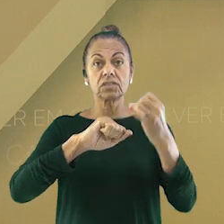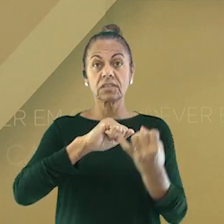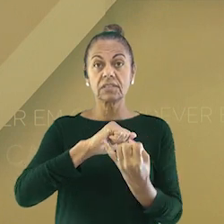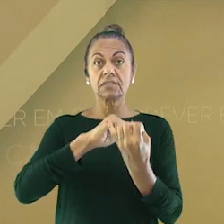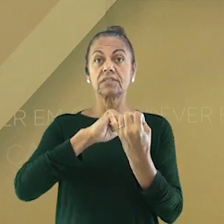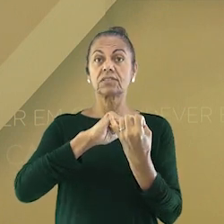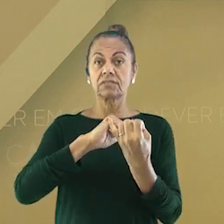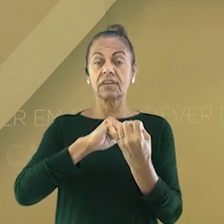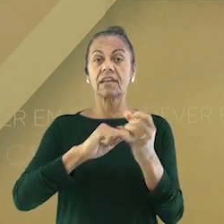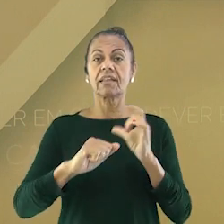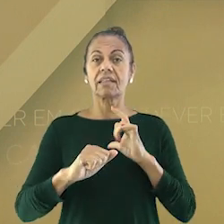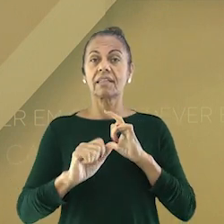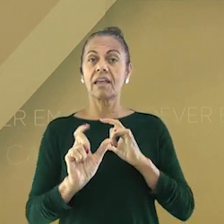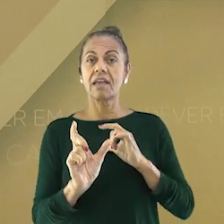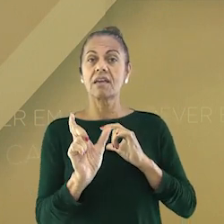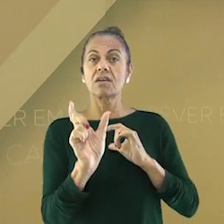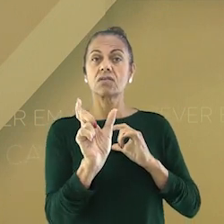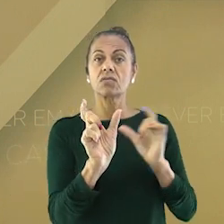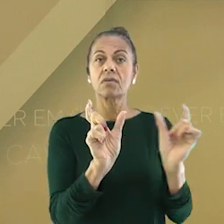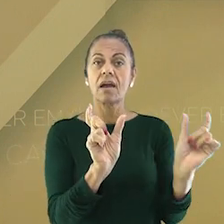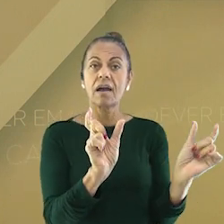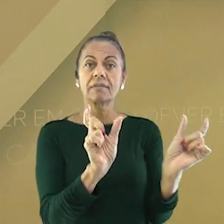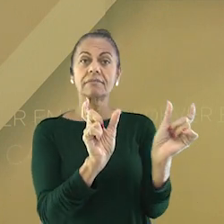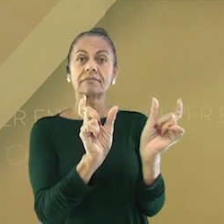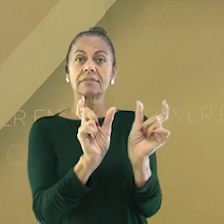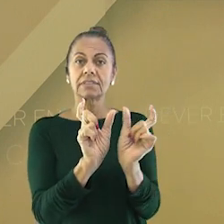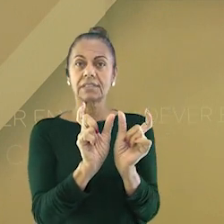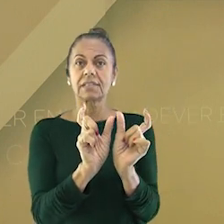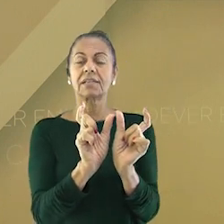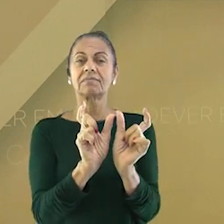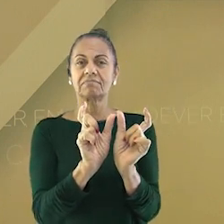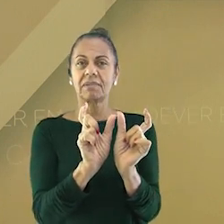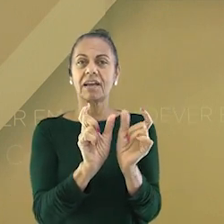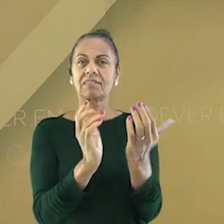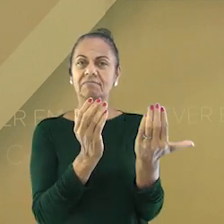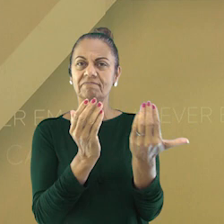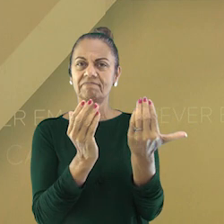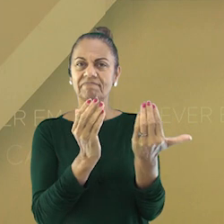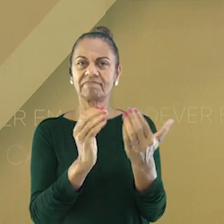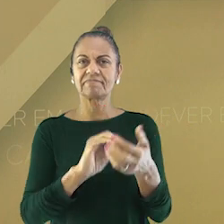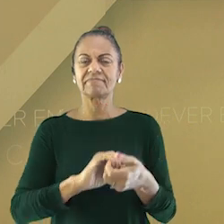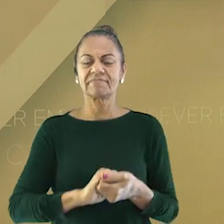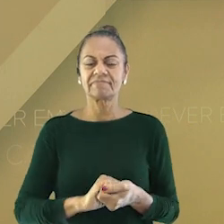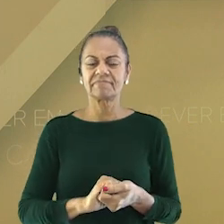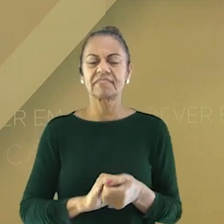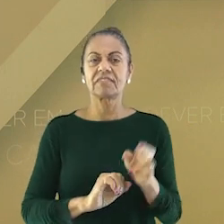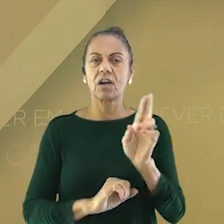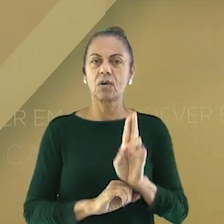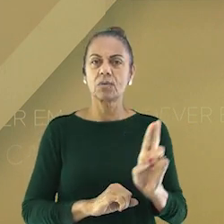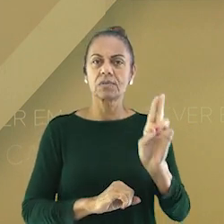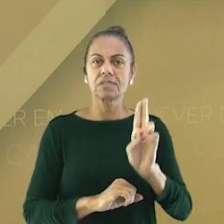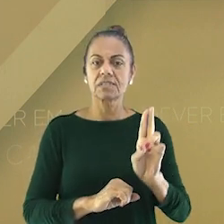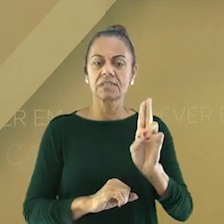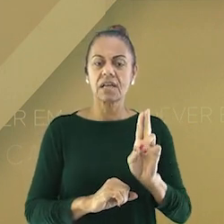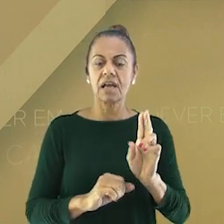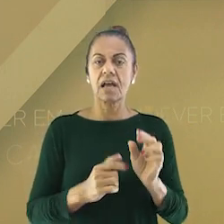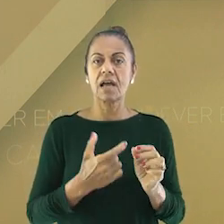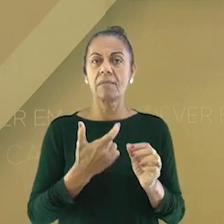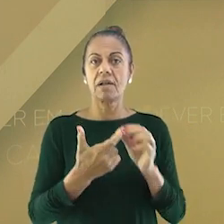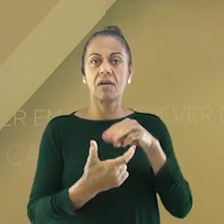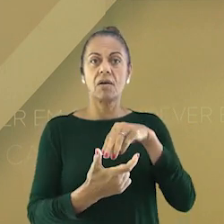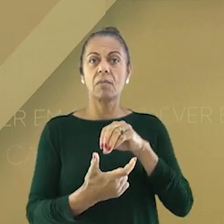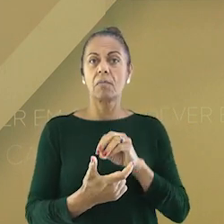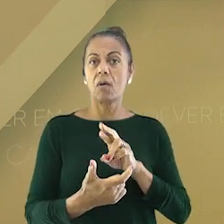mais sílabas. Estes precisam de outra palavra para fazer comparação. Serão usadas as palavras more e